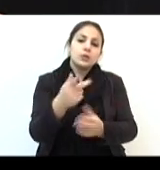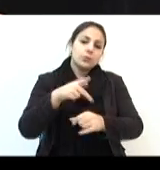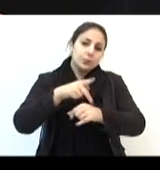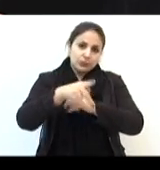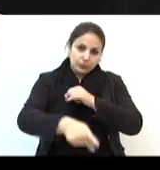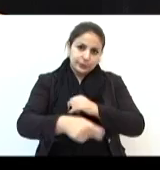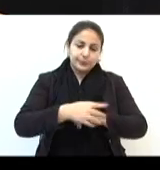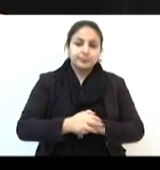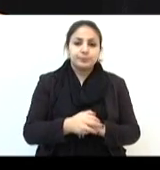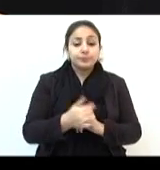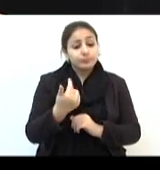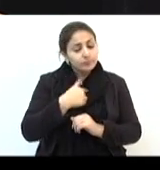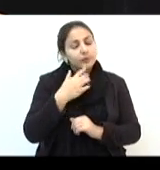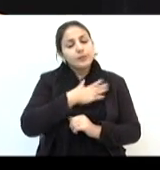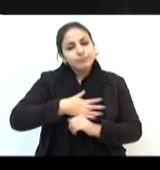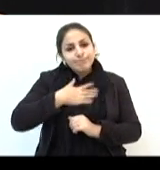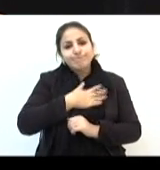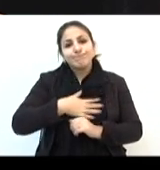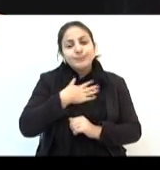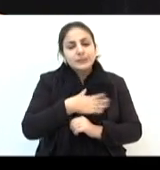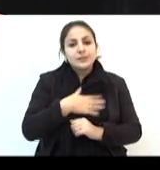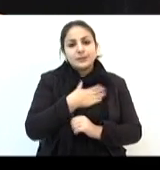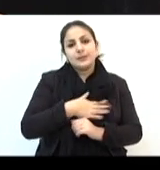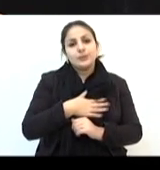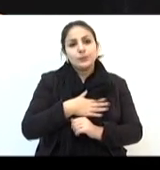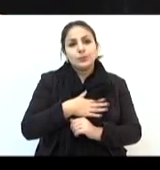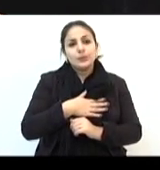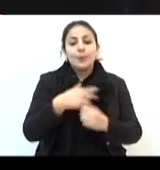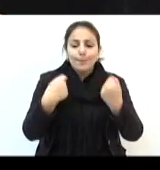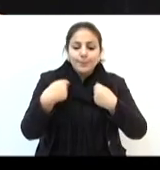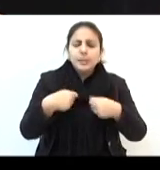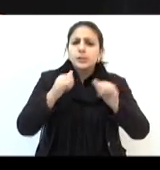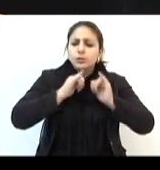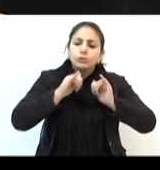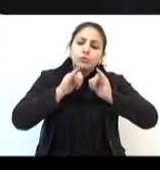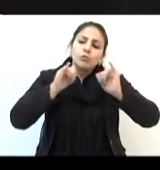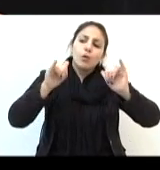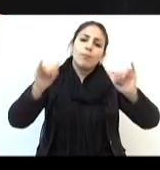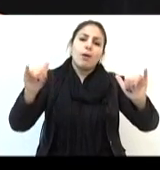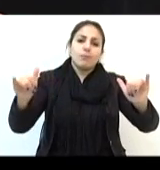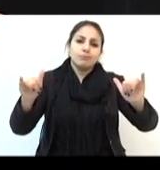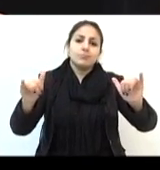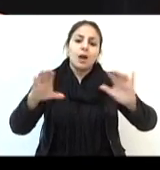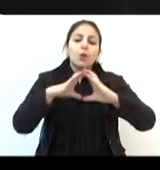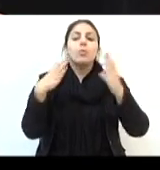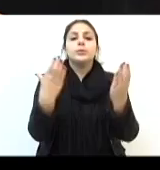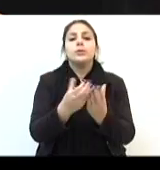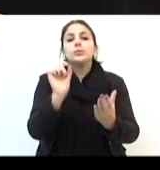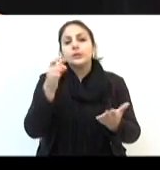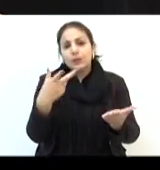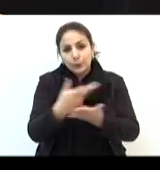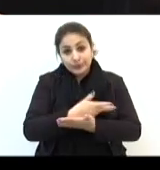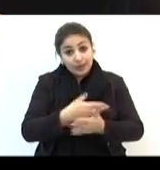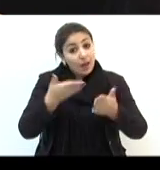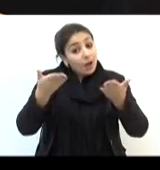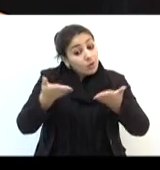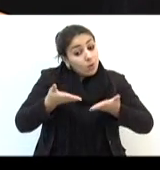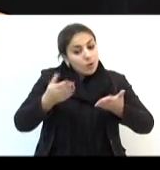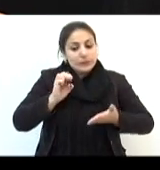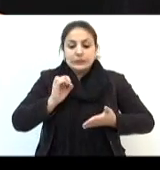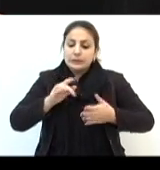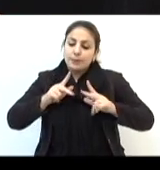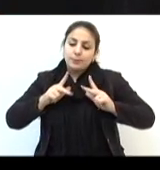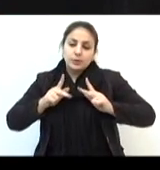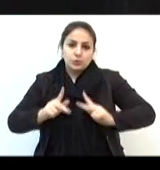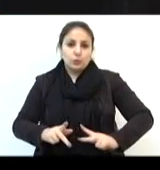Passo Fundo, eu me sinto no dever, sim, de informar a comunidade o que está acontecendo. Agora,